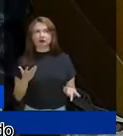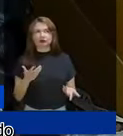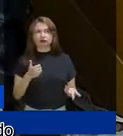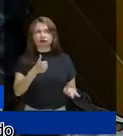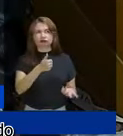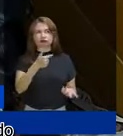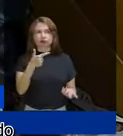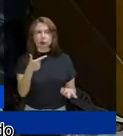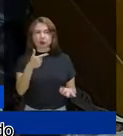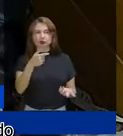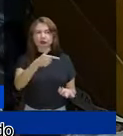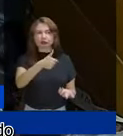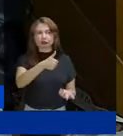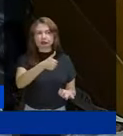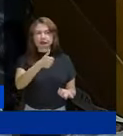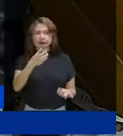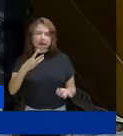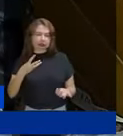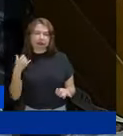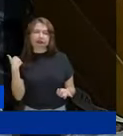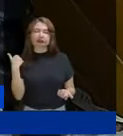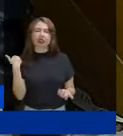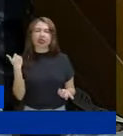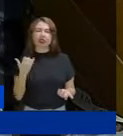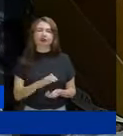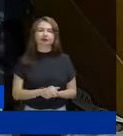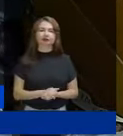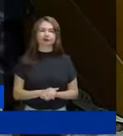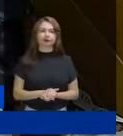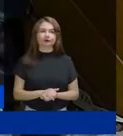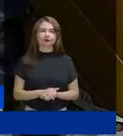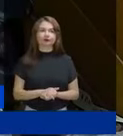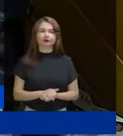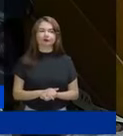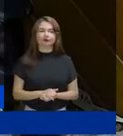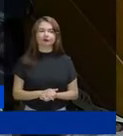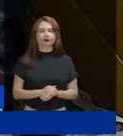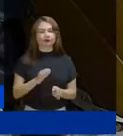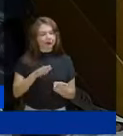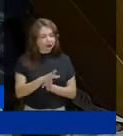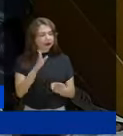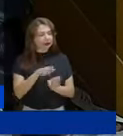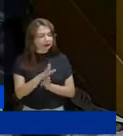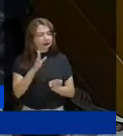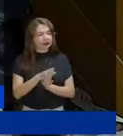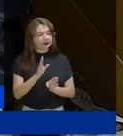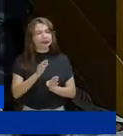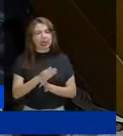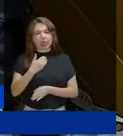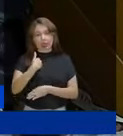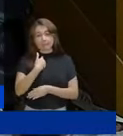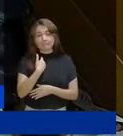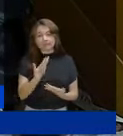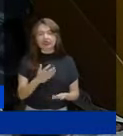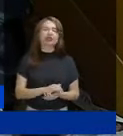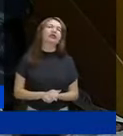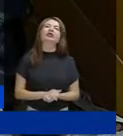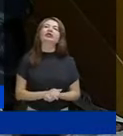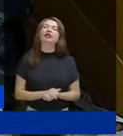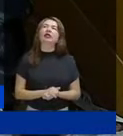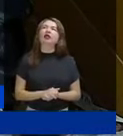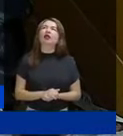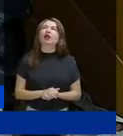saindo de 12 anos para 13 anos, por aí. E me orientar em muitas coisas, e